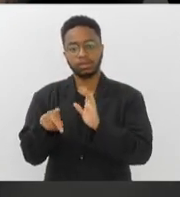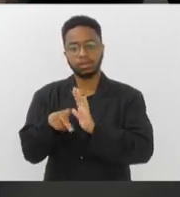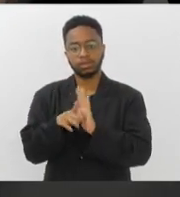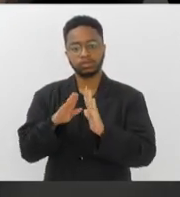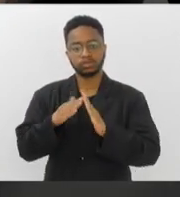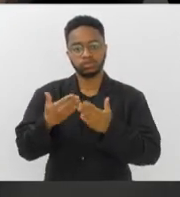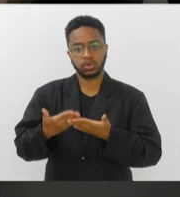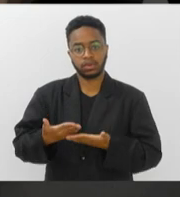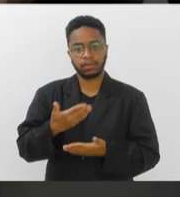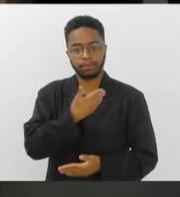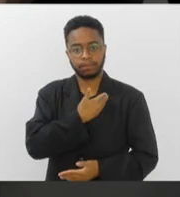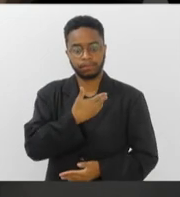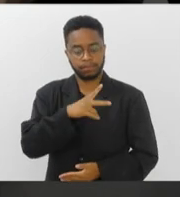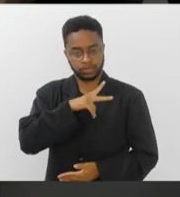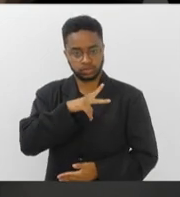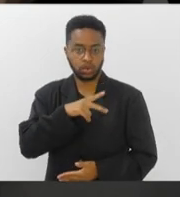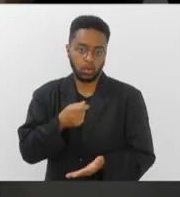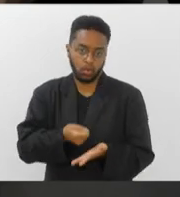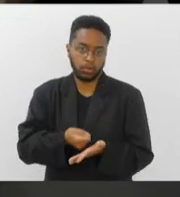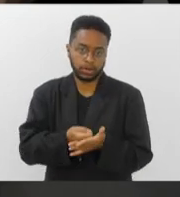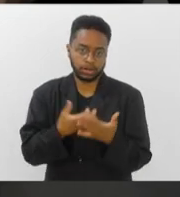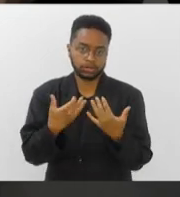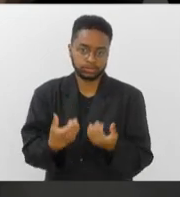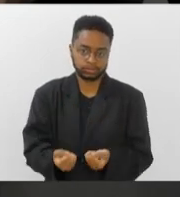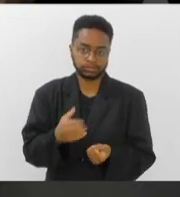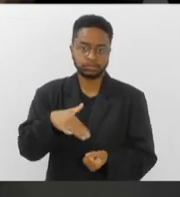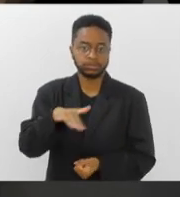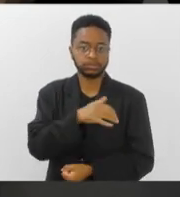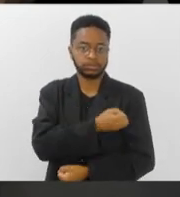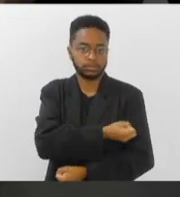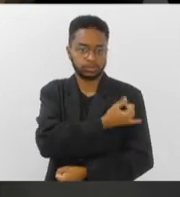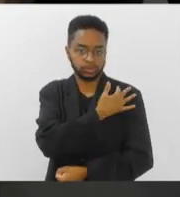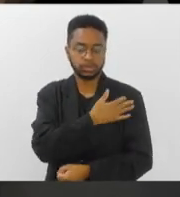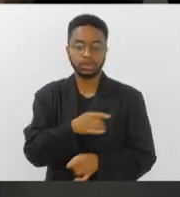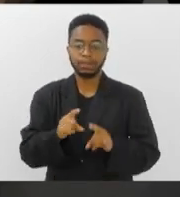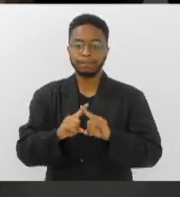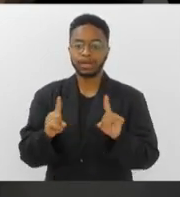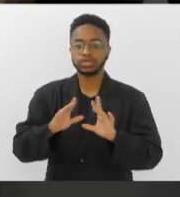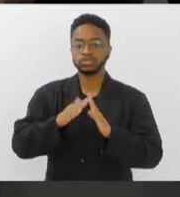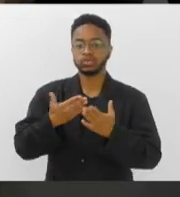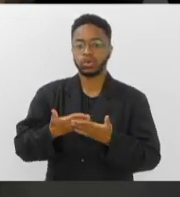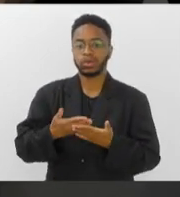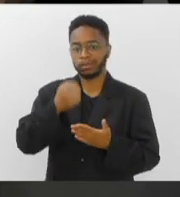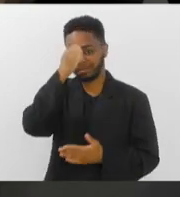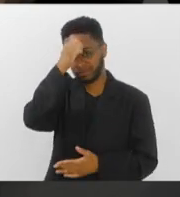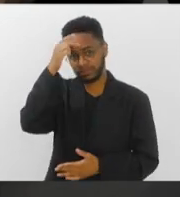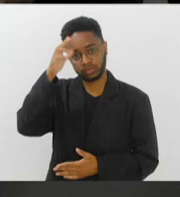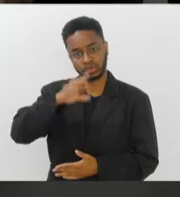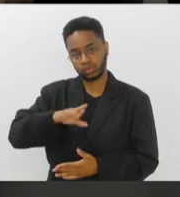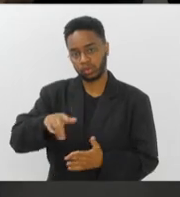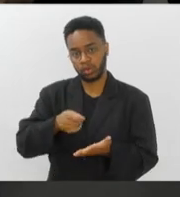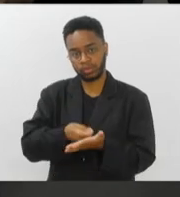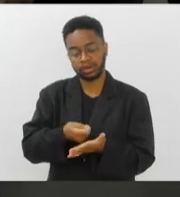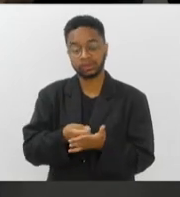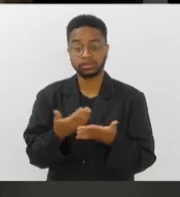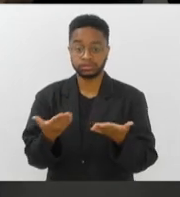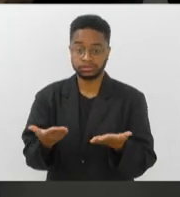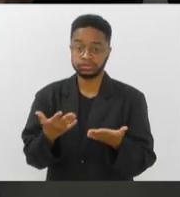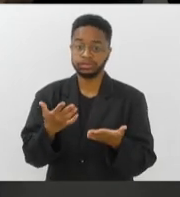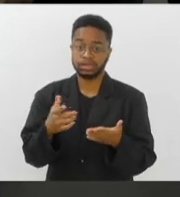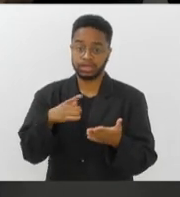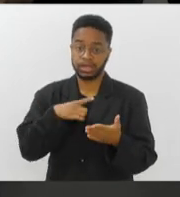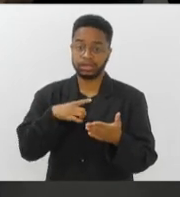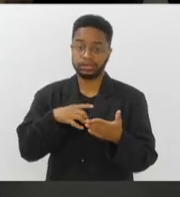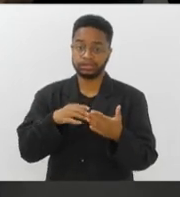sejam obrigadas a acatar. Perfeito. No ensino fundamental, e as municipais não sejam. E aí isso geraria uma discrepância